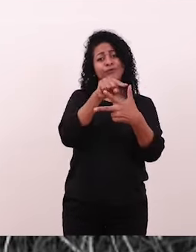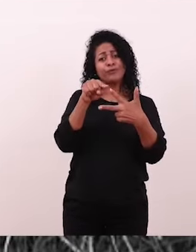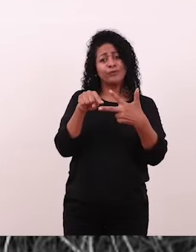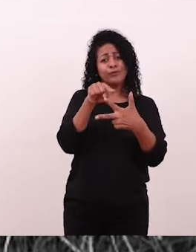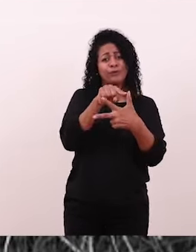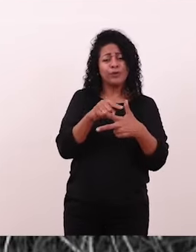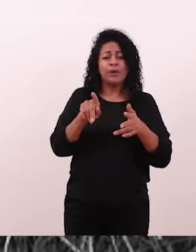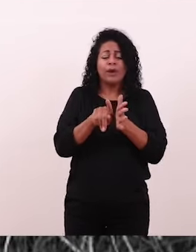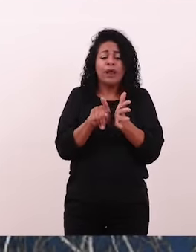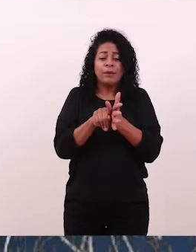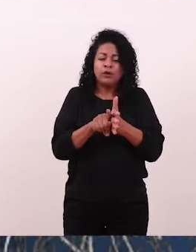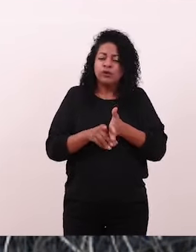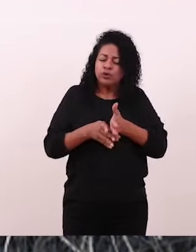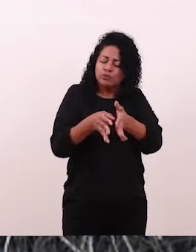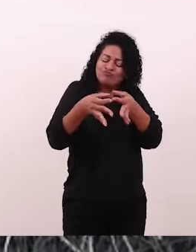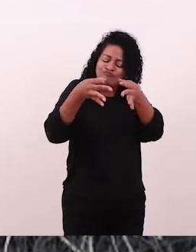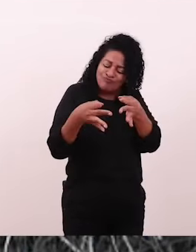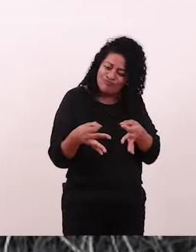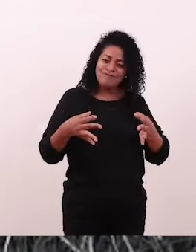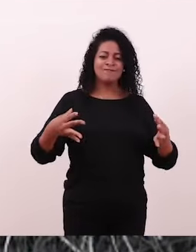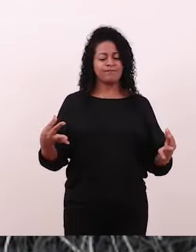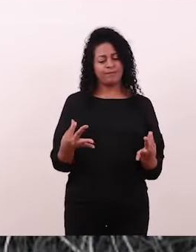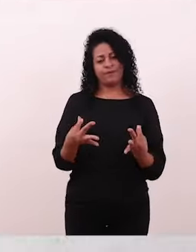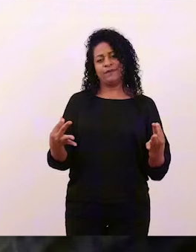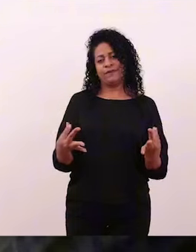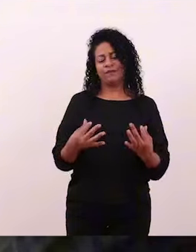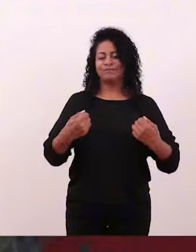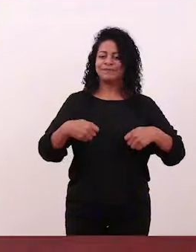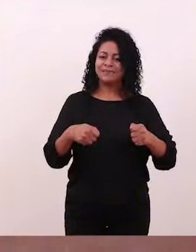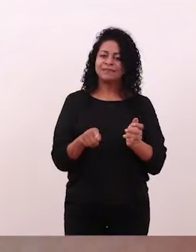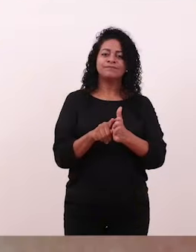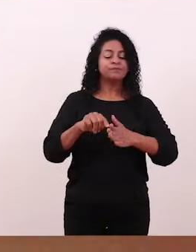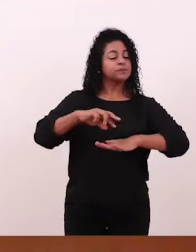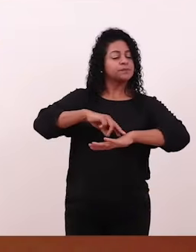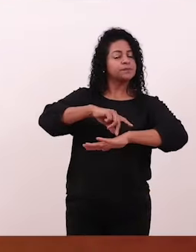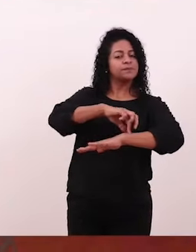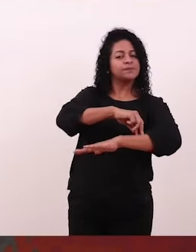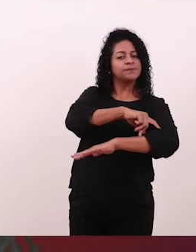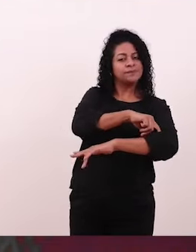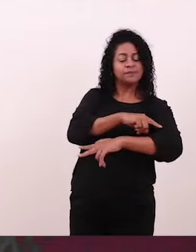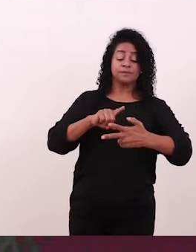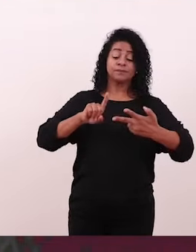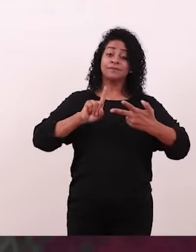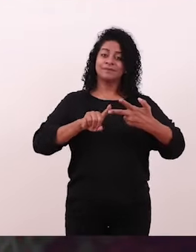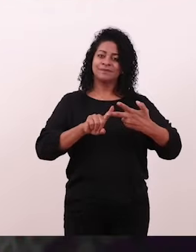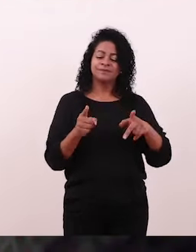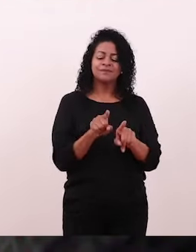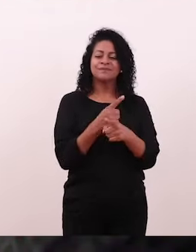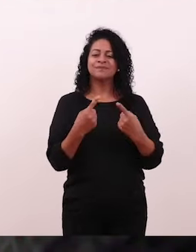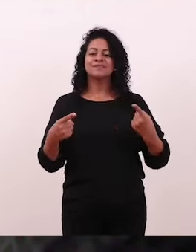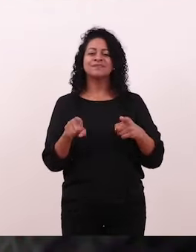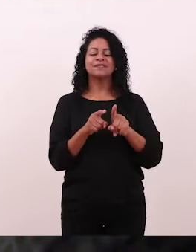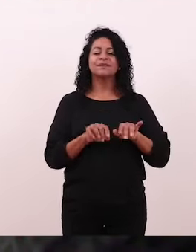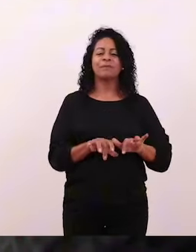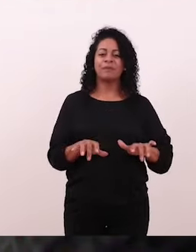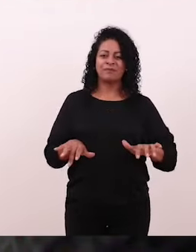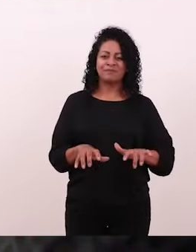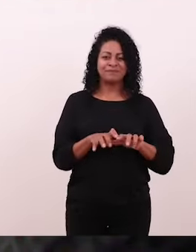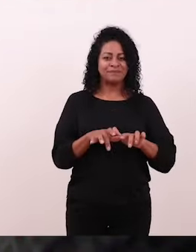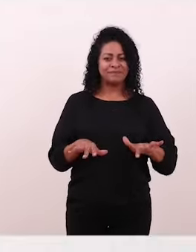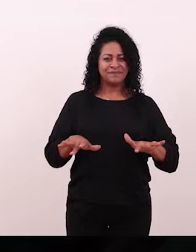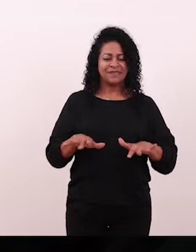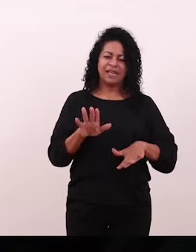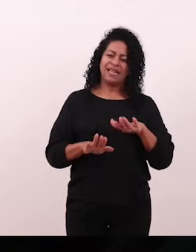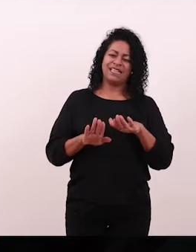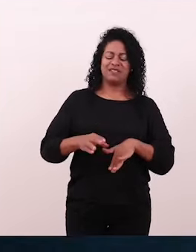carreiras que eu fui juntando que exigiam a perfeição. Uma, essa questão estética, e a outra, a música.